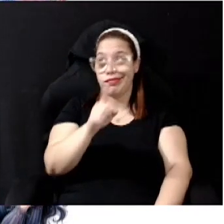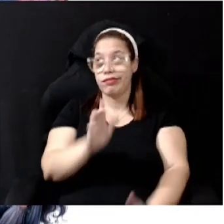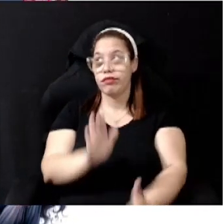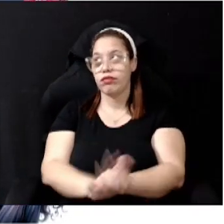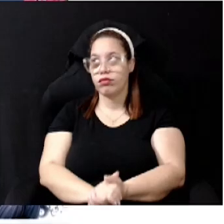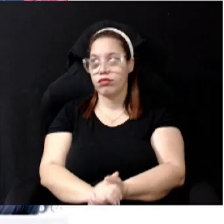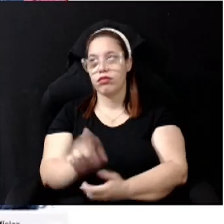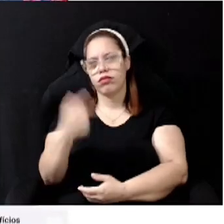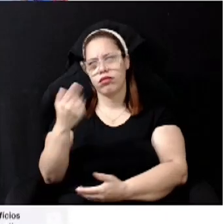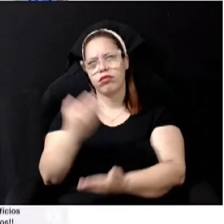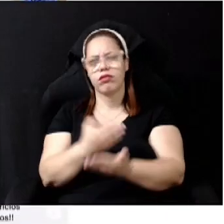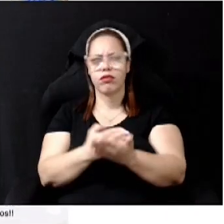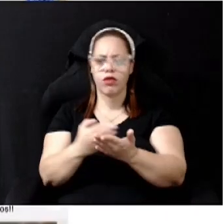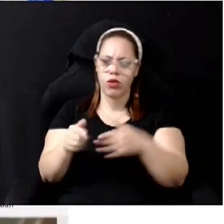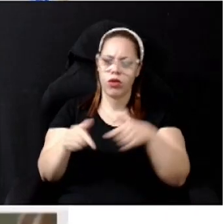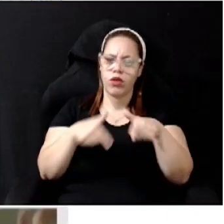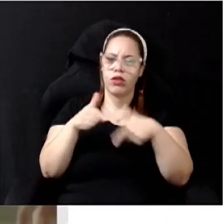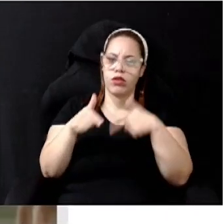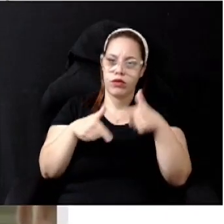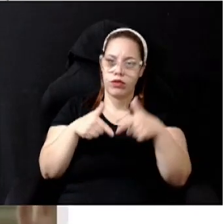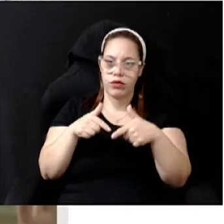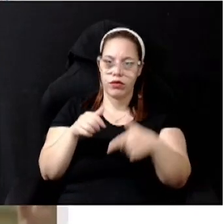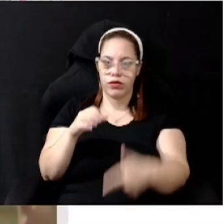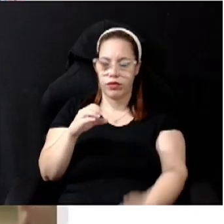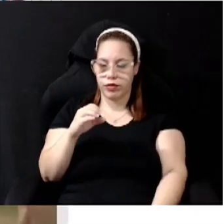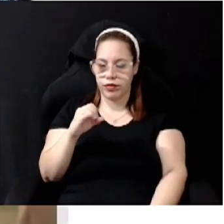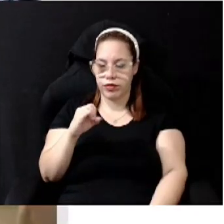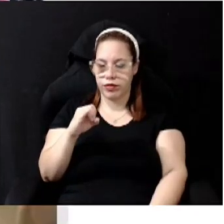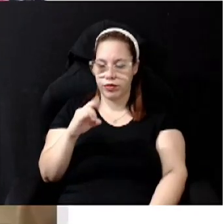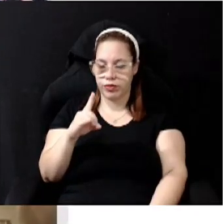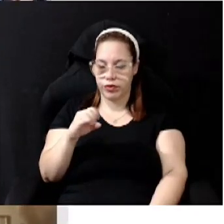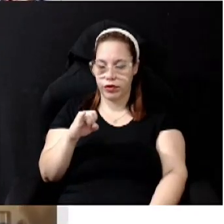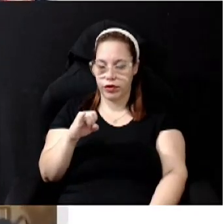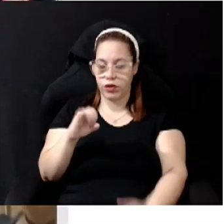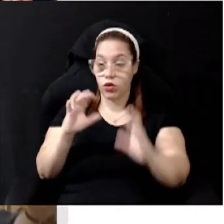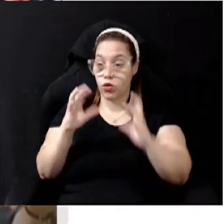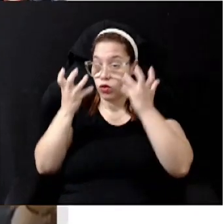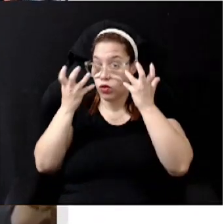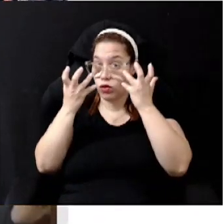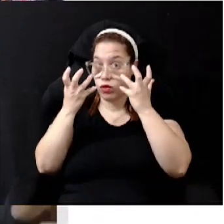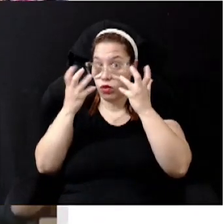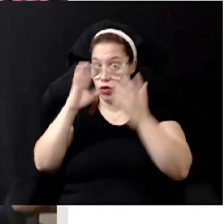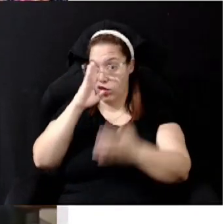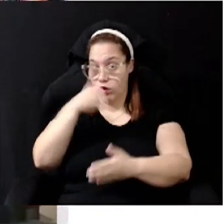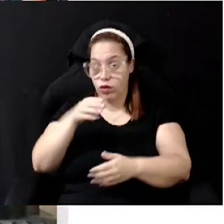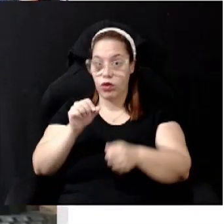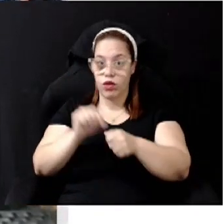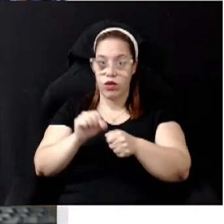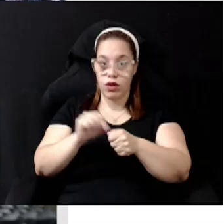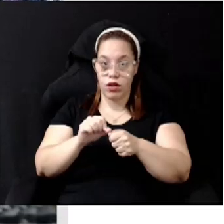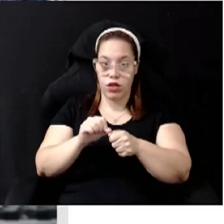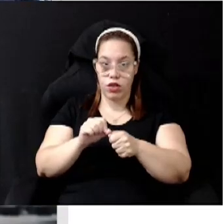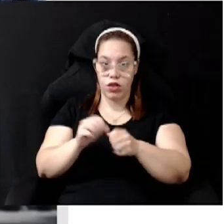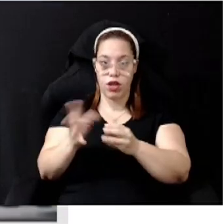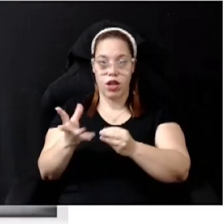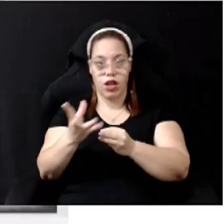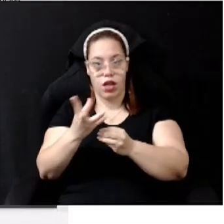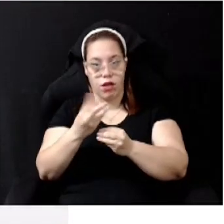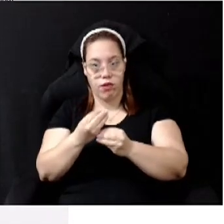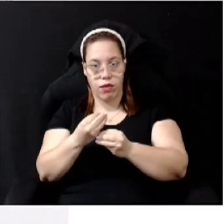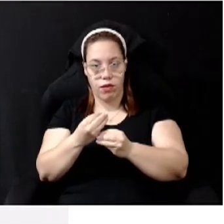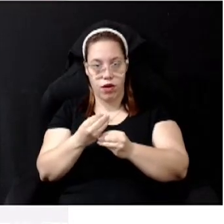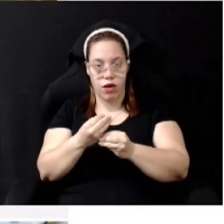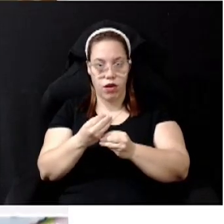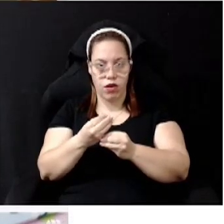comecei a trabalhar com a CID, que era do cerimonial. Então, a princípio, eu comecei fazendo as peças para o cerimonial. Tá, então,